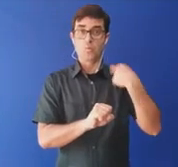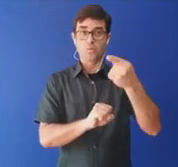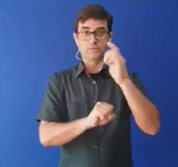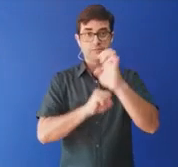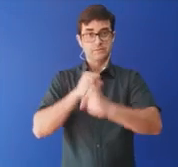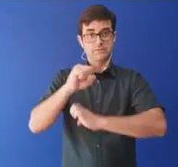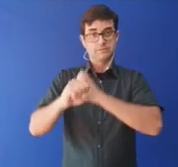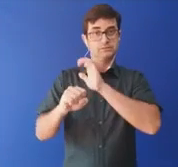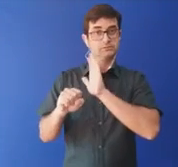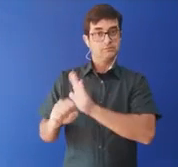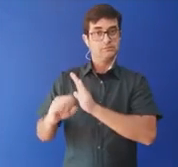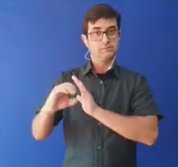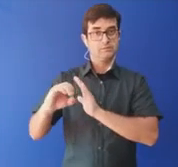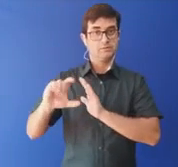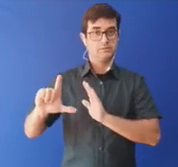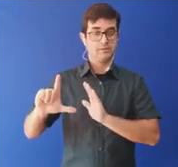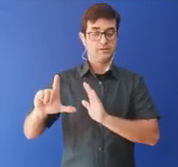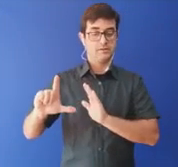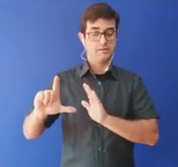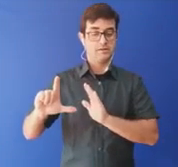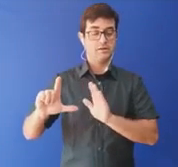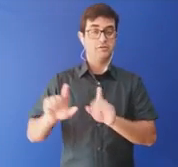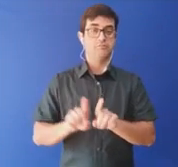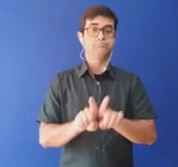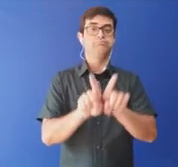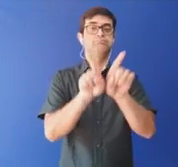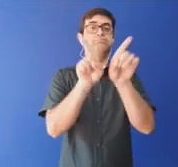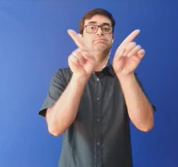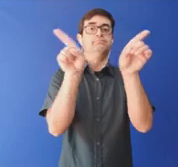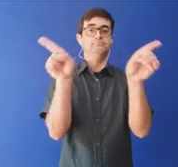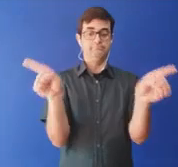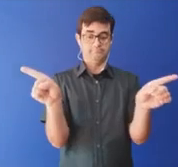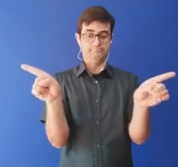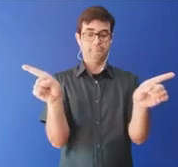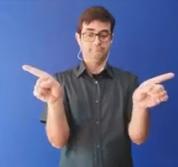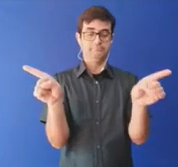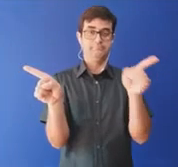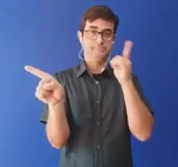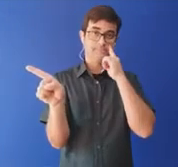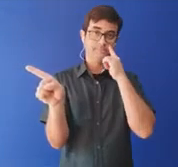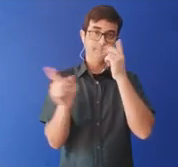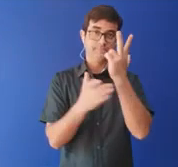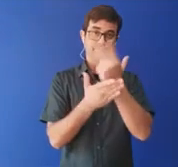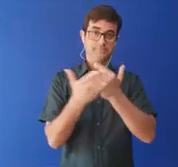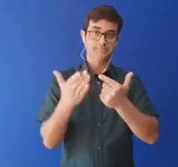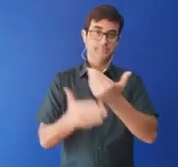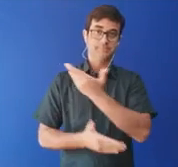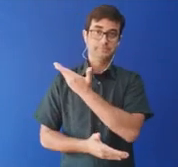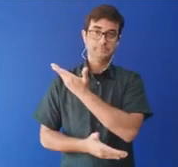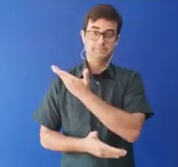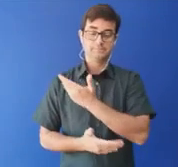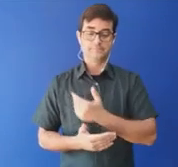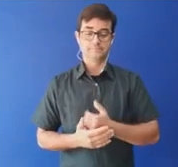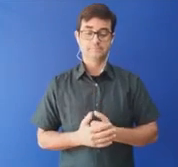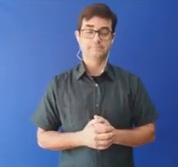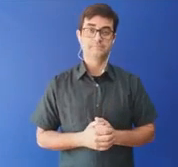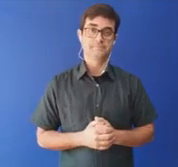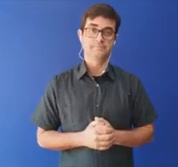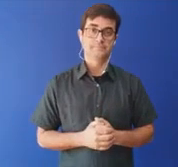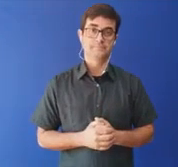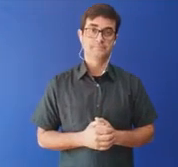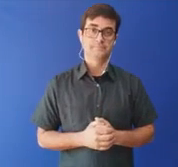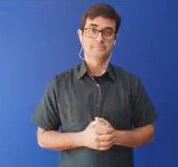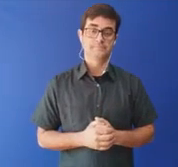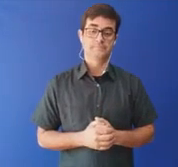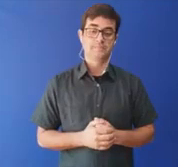com hidrogênio e o outro elétron fica com cloro, ficando eles nessa forma de radicais. O que são